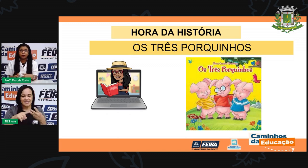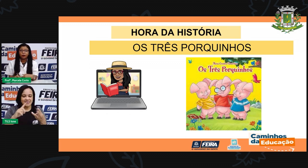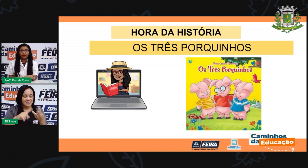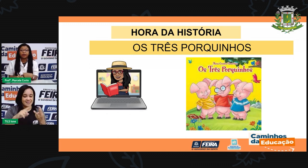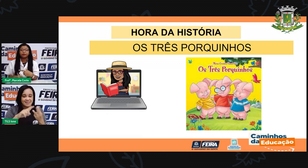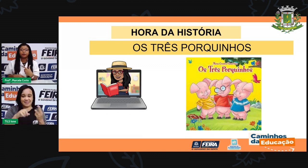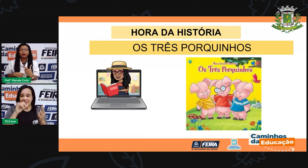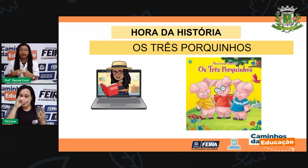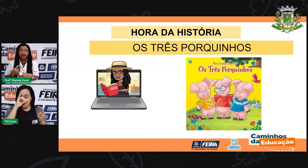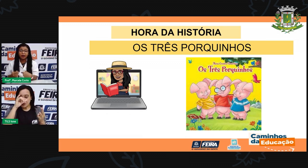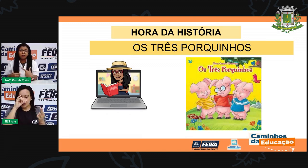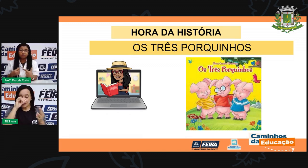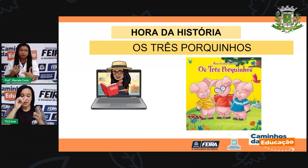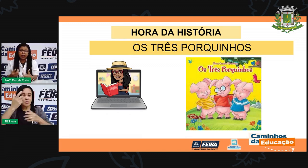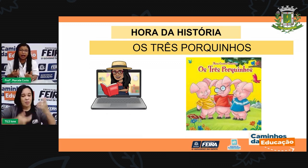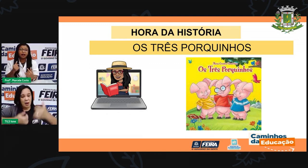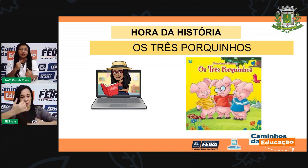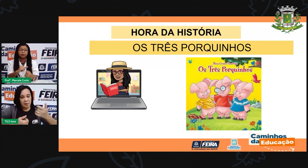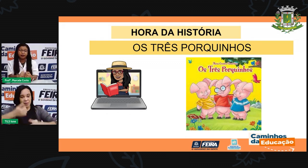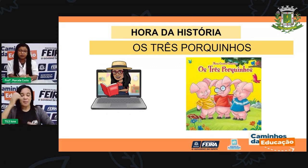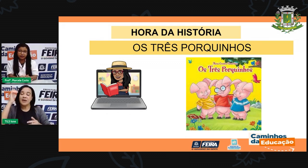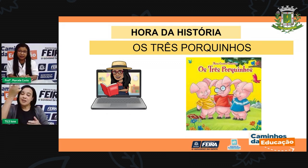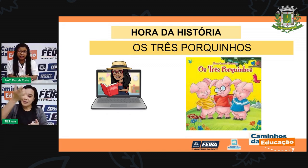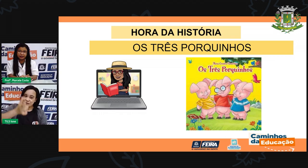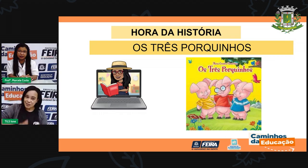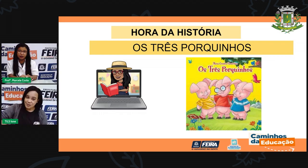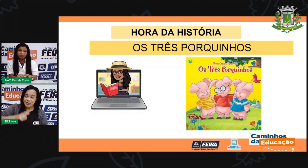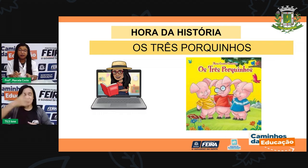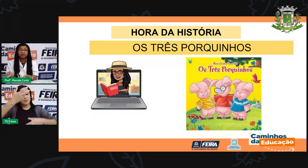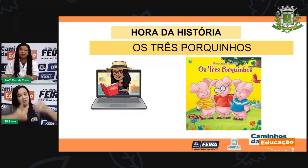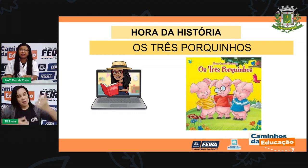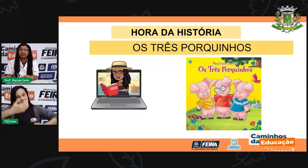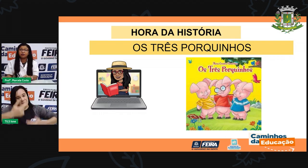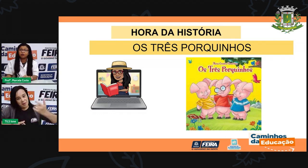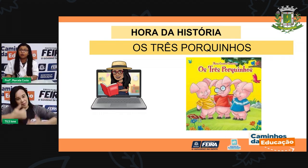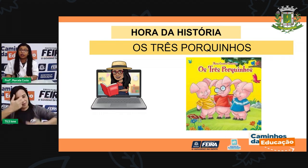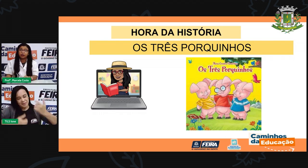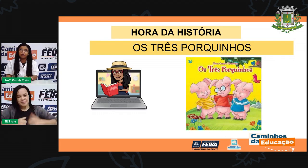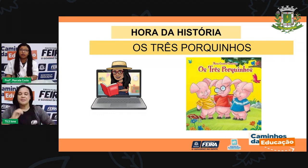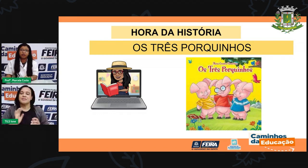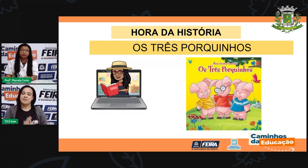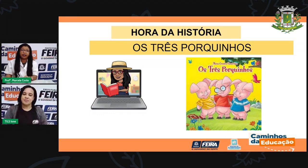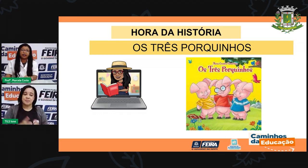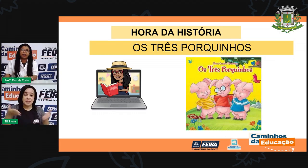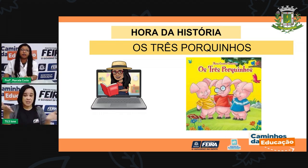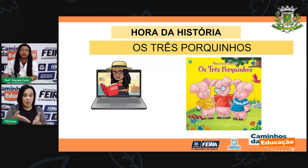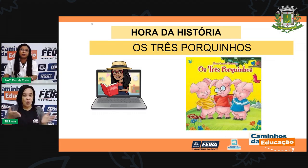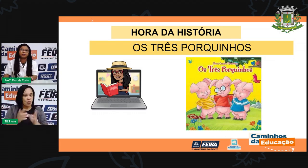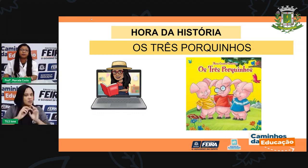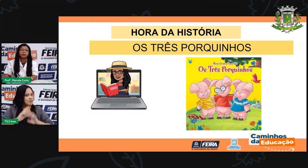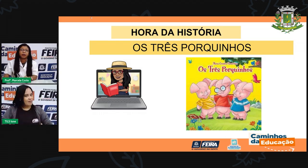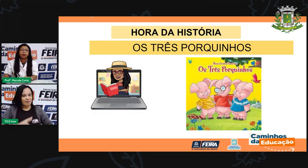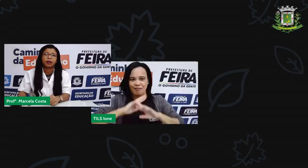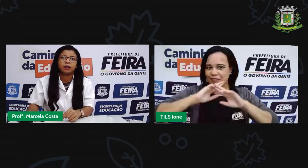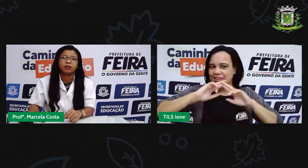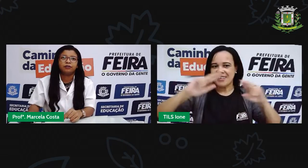Agora, eu vou recontar para vocês. Mas eu vou fazer isso de um jeito diferente.